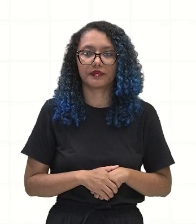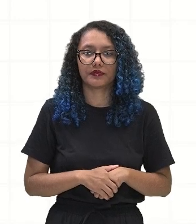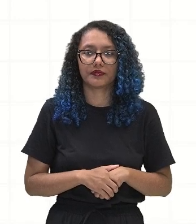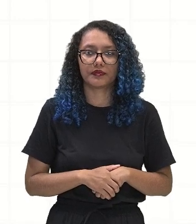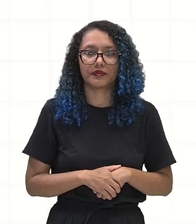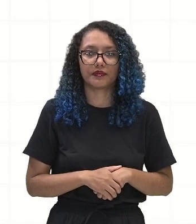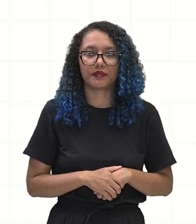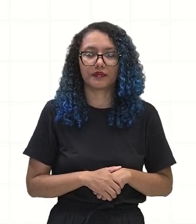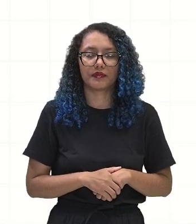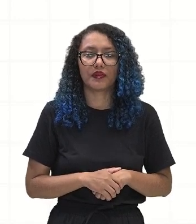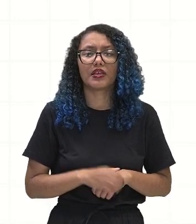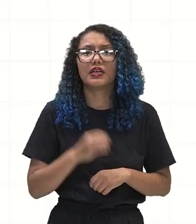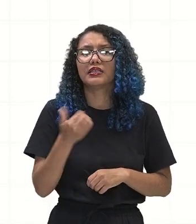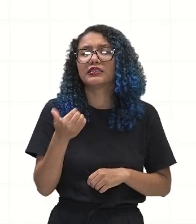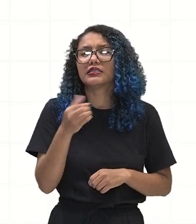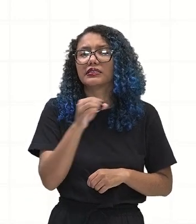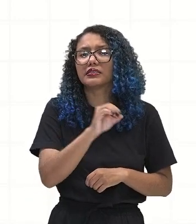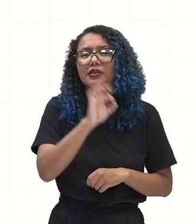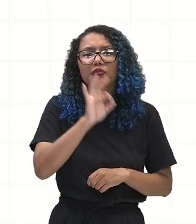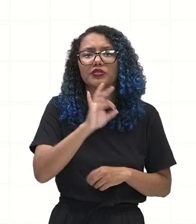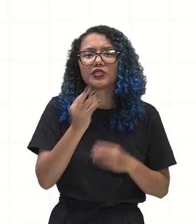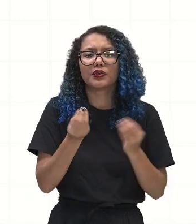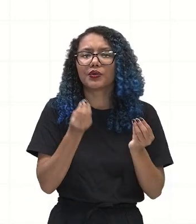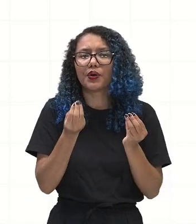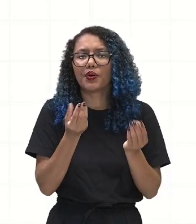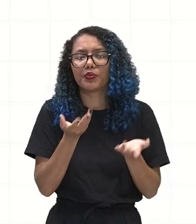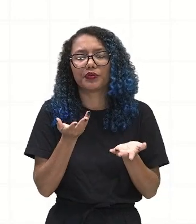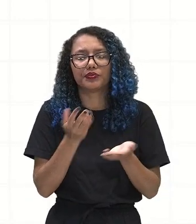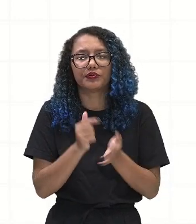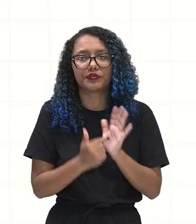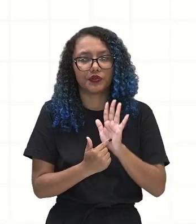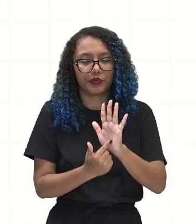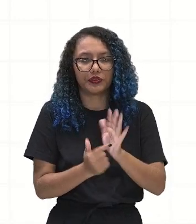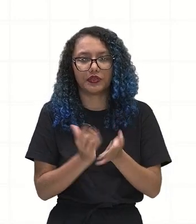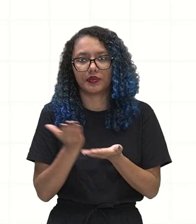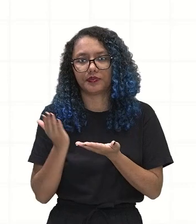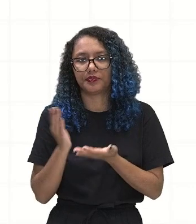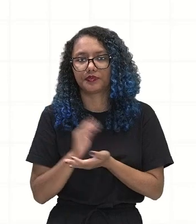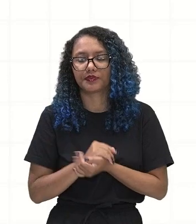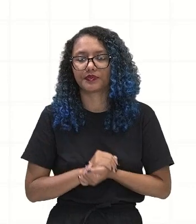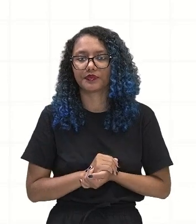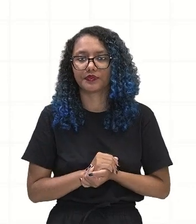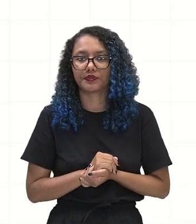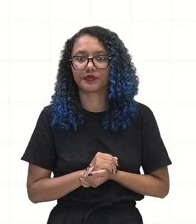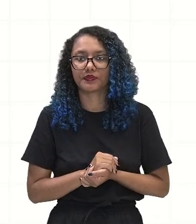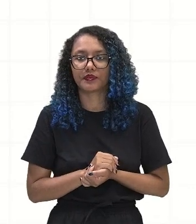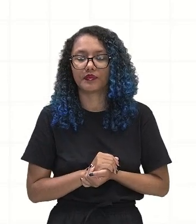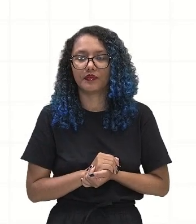E os 100%? Vamos fazer aqui os 100% desse lado.